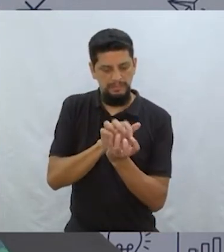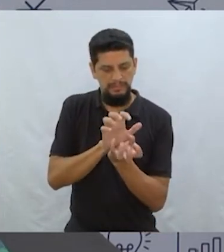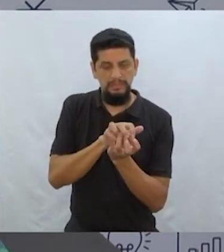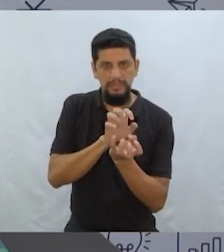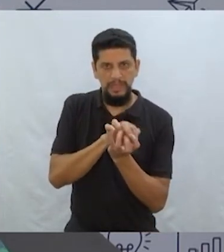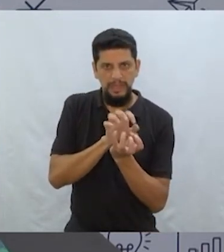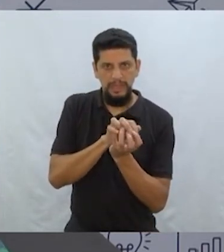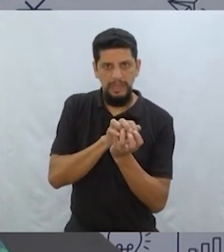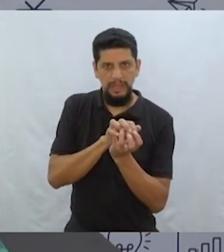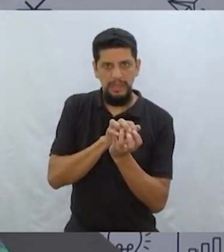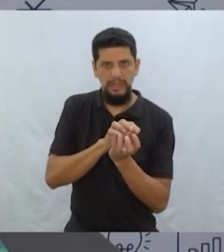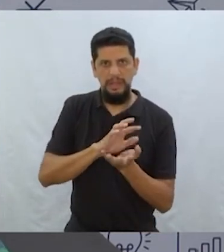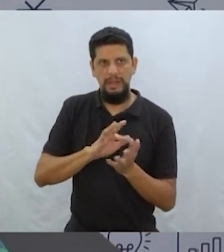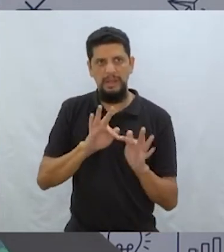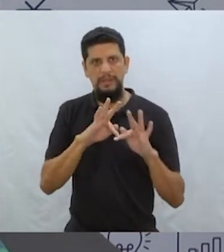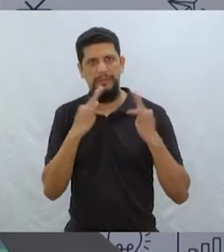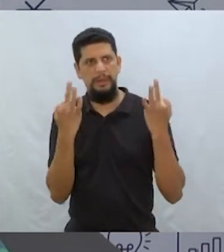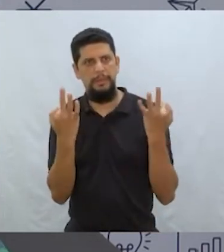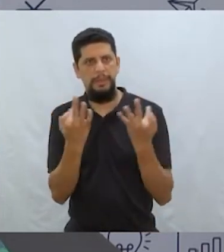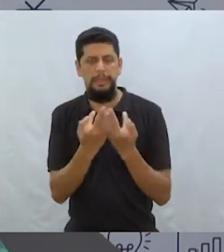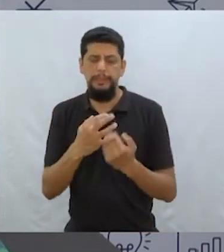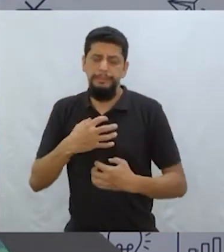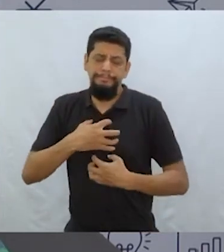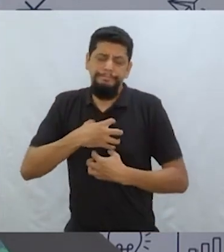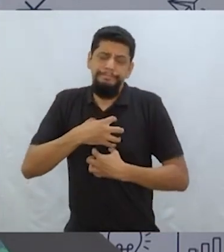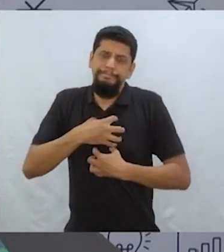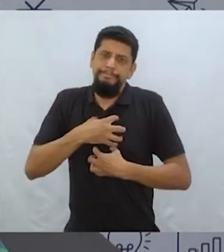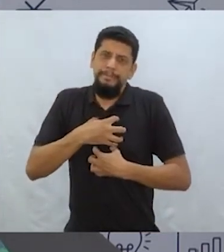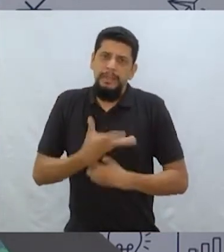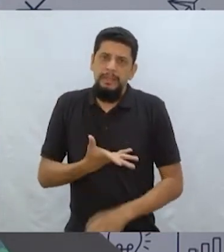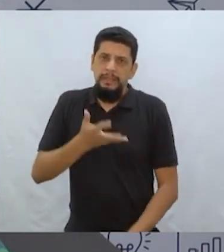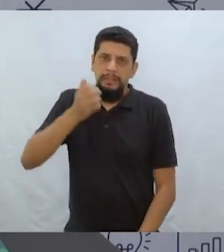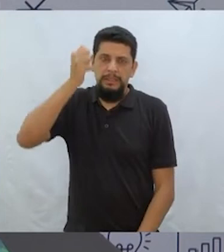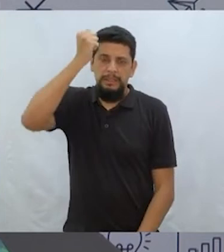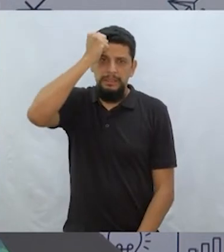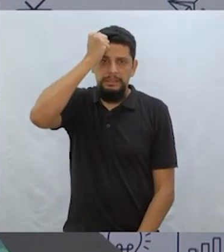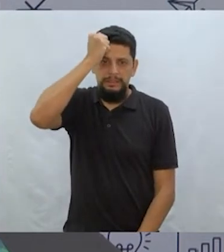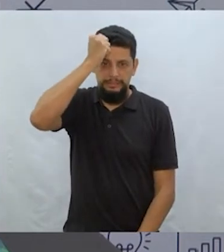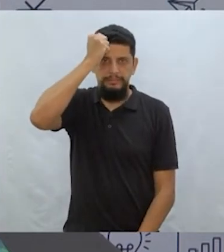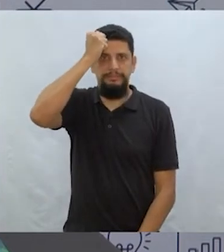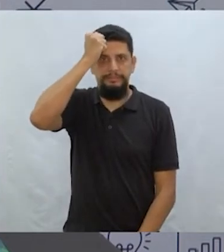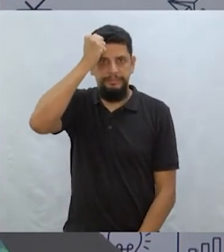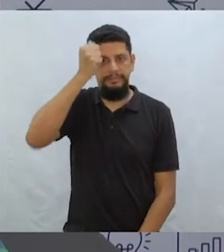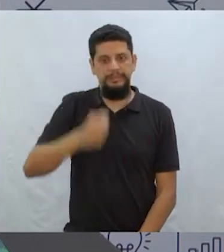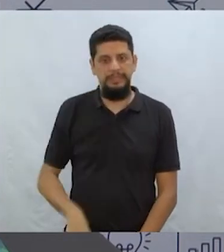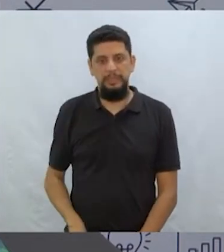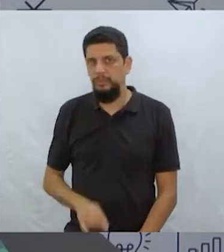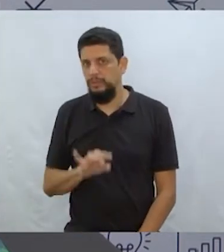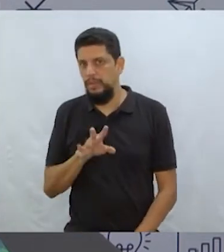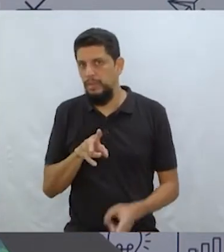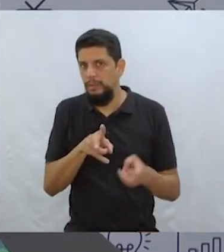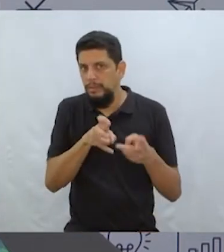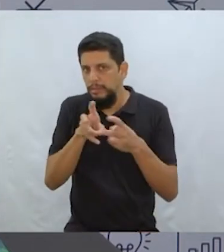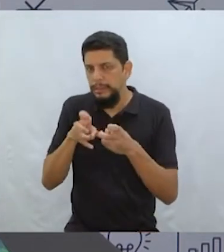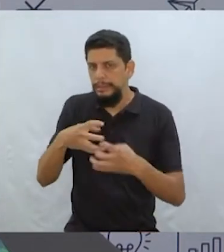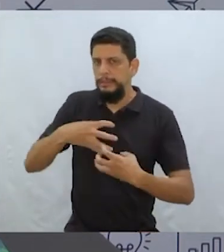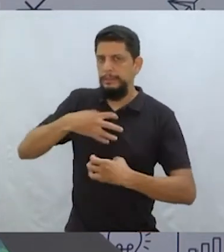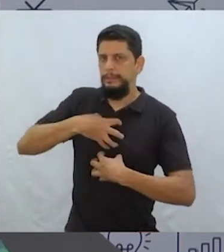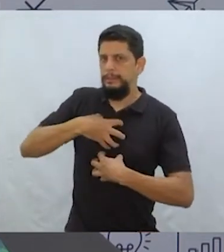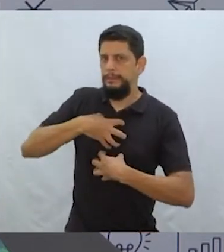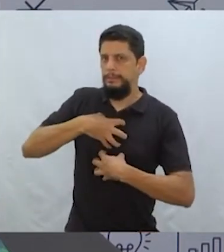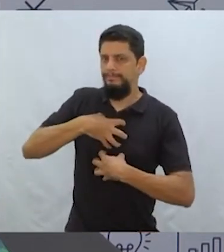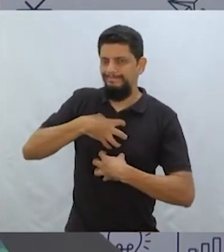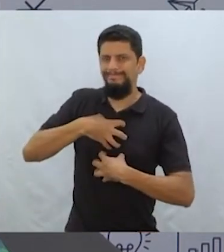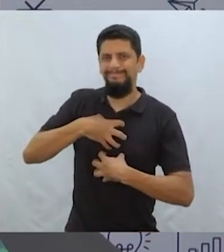dentadura a família se mostra arrependida Parece que foi somente ali que eles perceberam que ele se